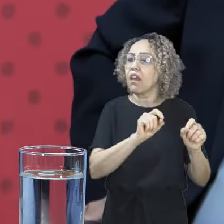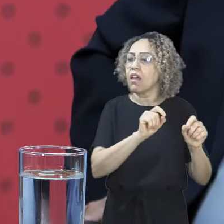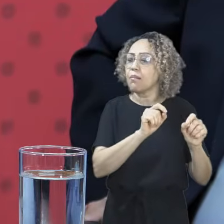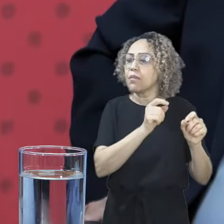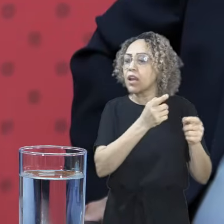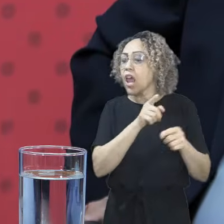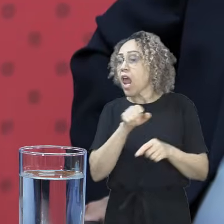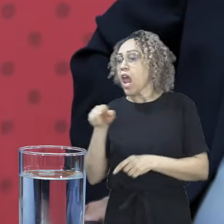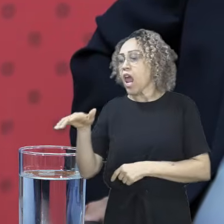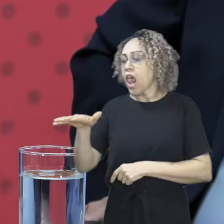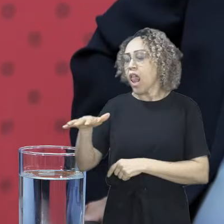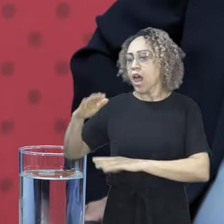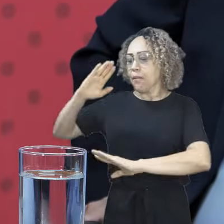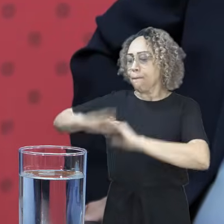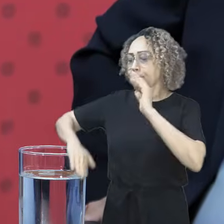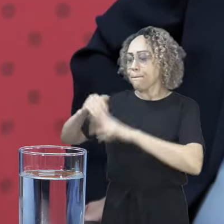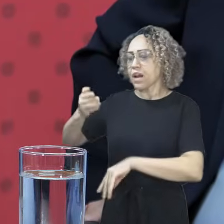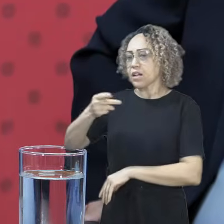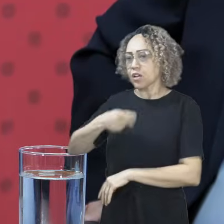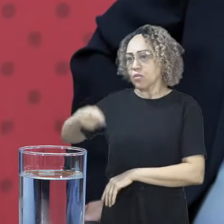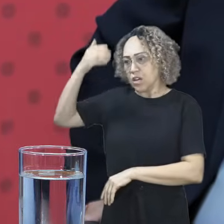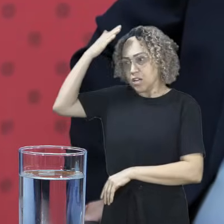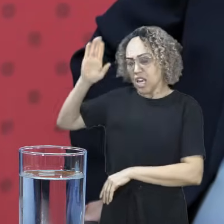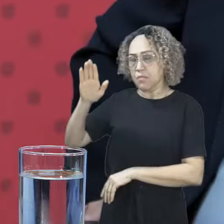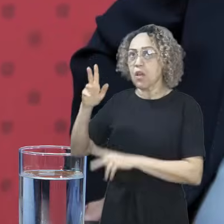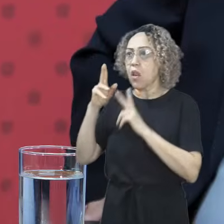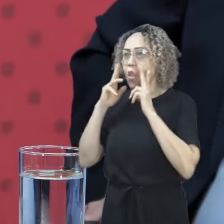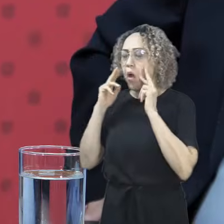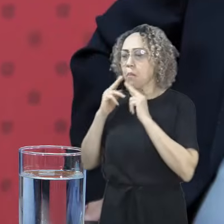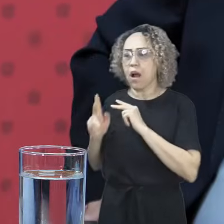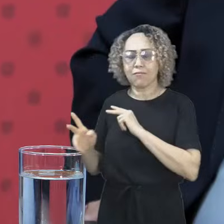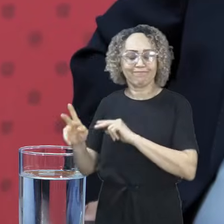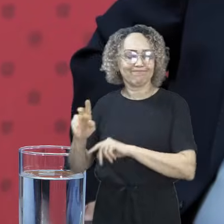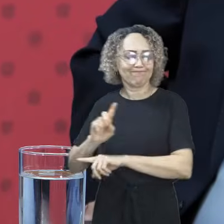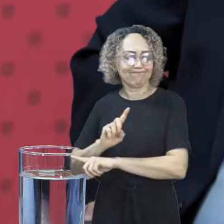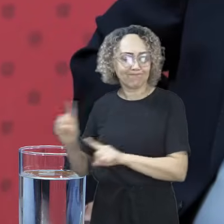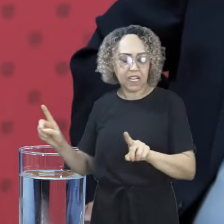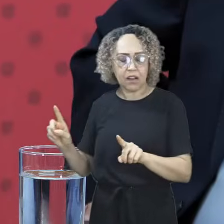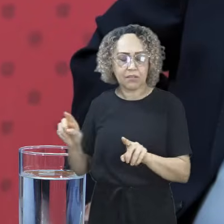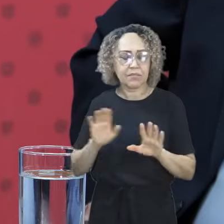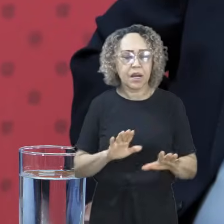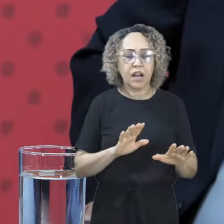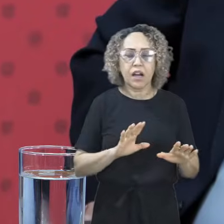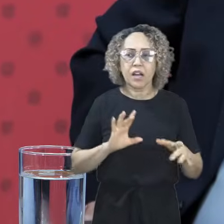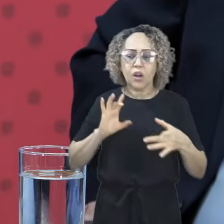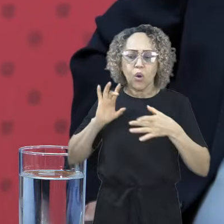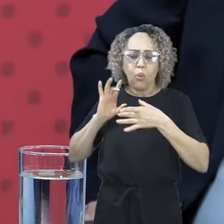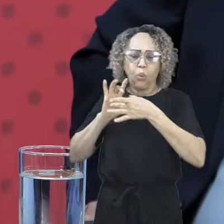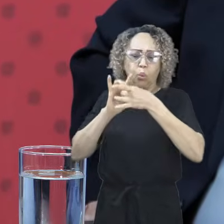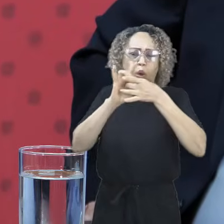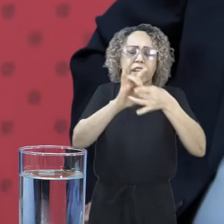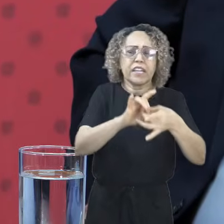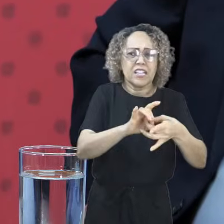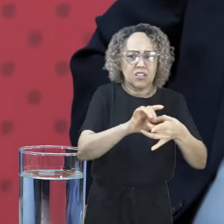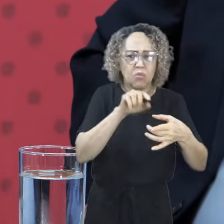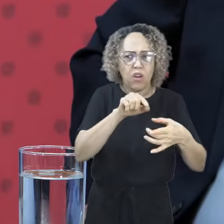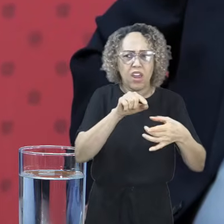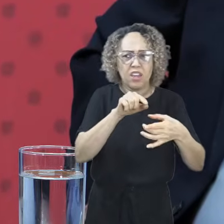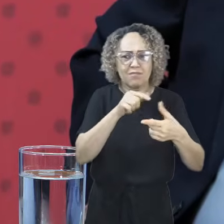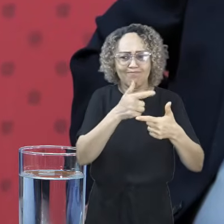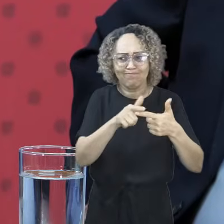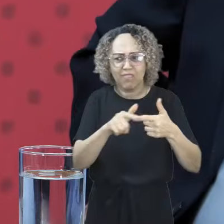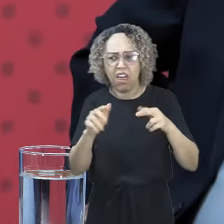não seja normalizada. Mas uma conjuntura como essa exige um partido forte, exige um